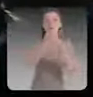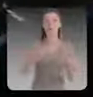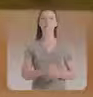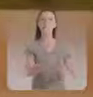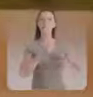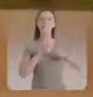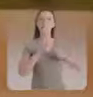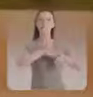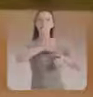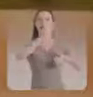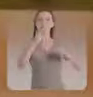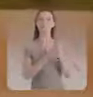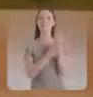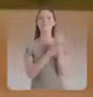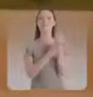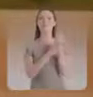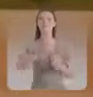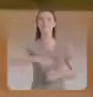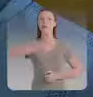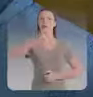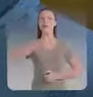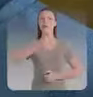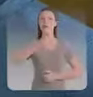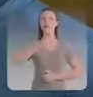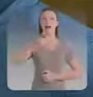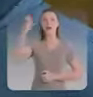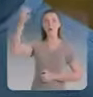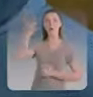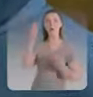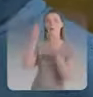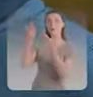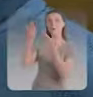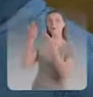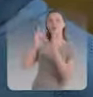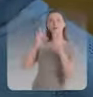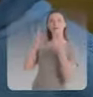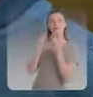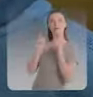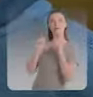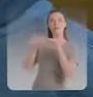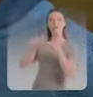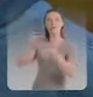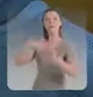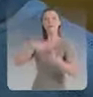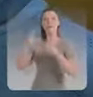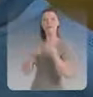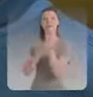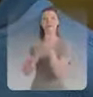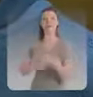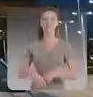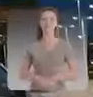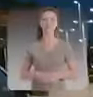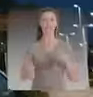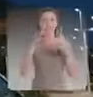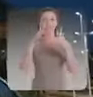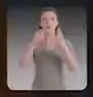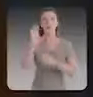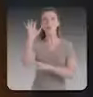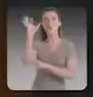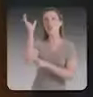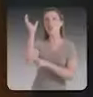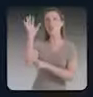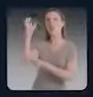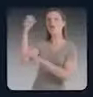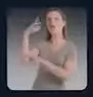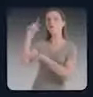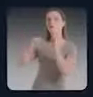morros. Trouxe mais segurança ainda para nós. Uma luz dessa aqui traz todo mundo. Pai, mãe, filho, vem todo mundo. E é tudo